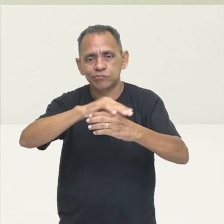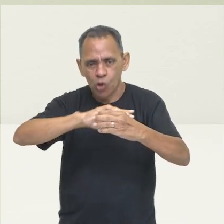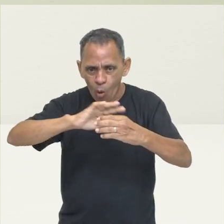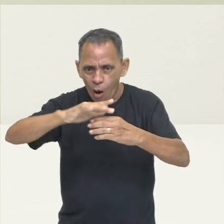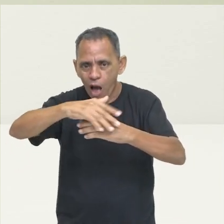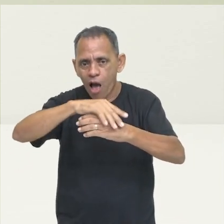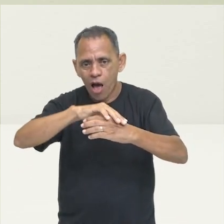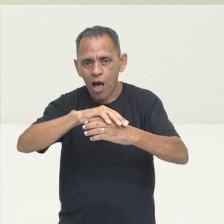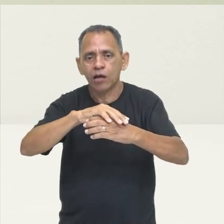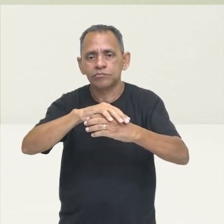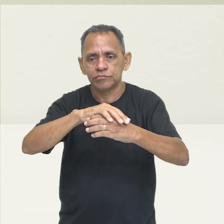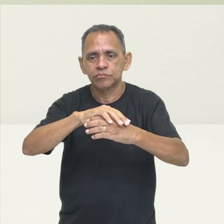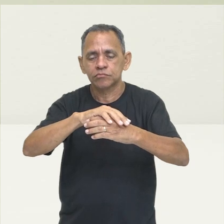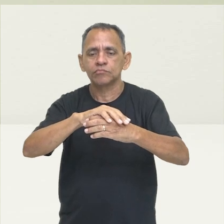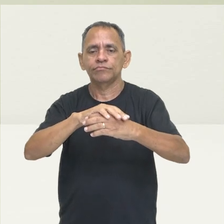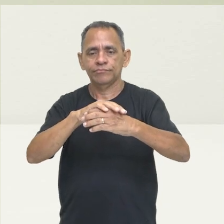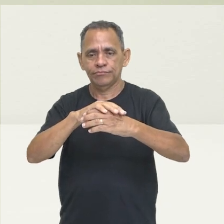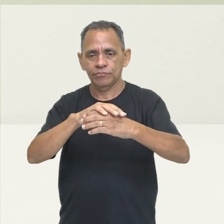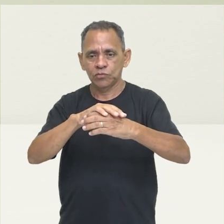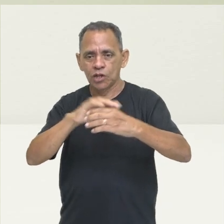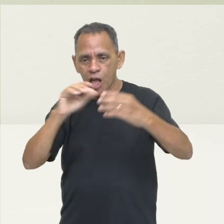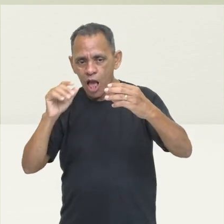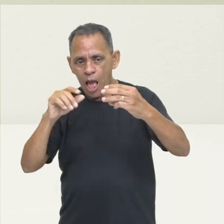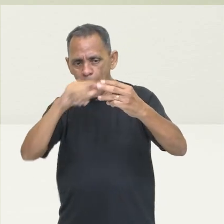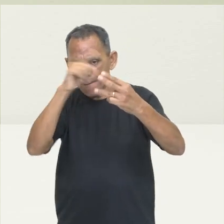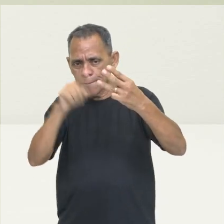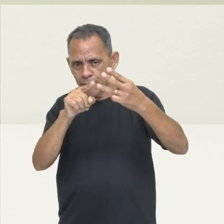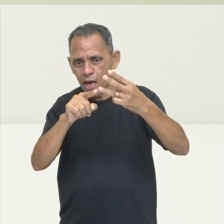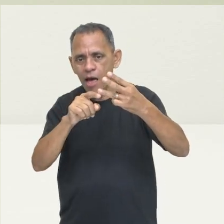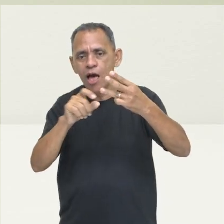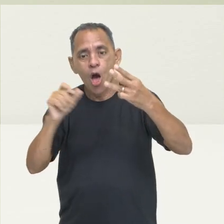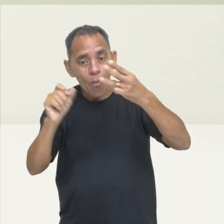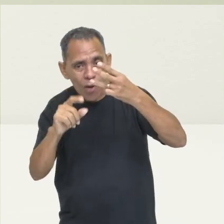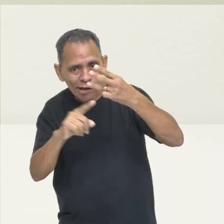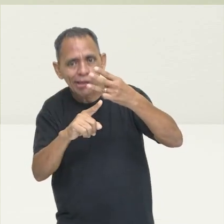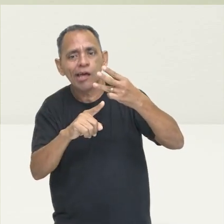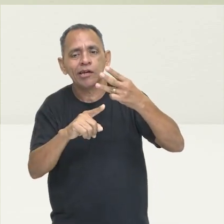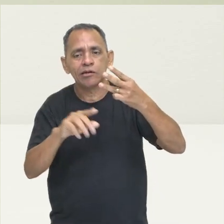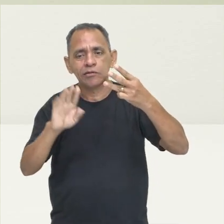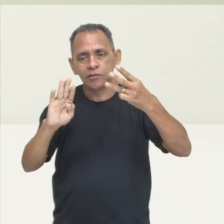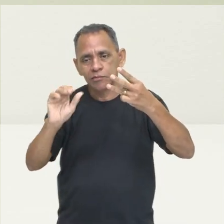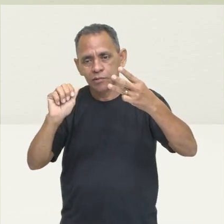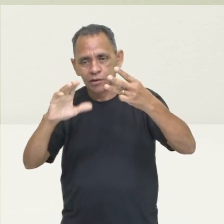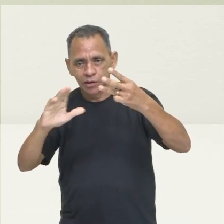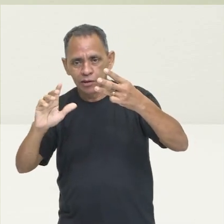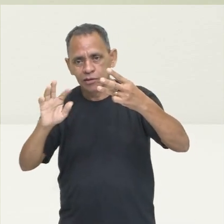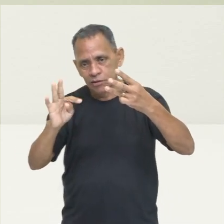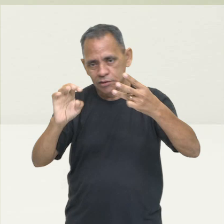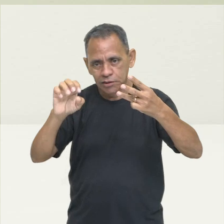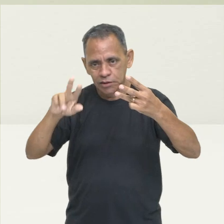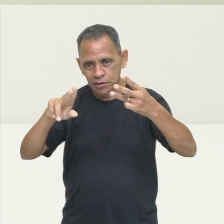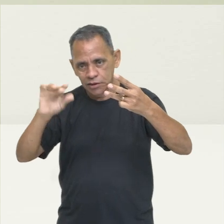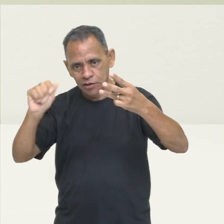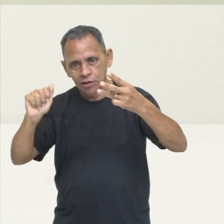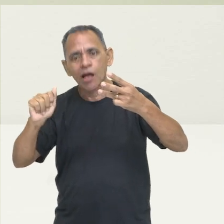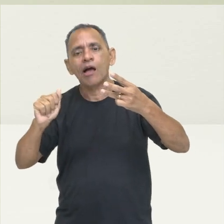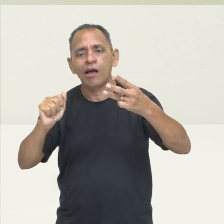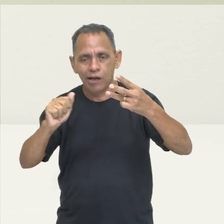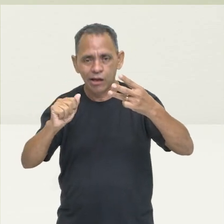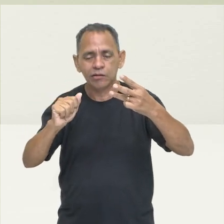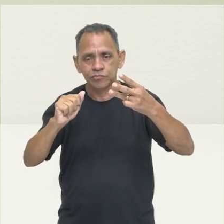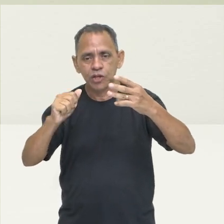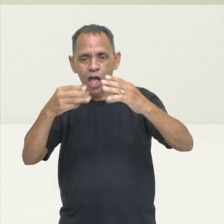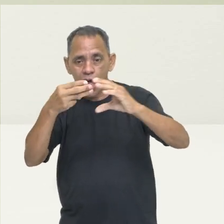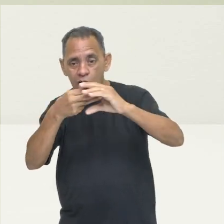célula bacteriana, aquela célula primitiva do tipo procarionte, nós também temos a